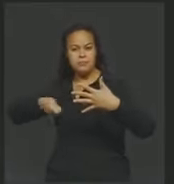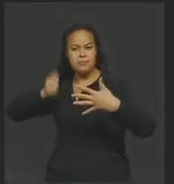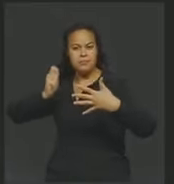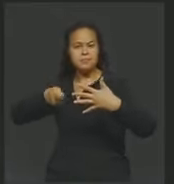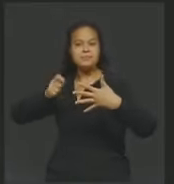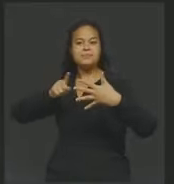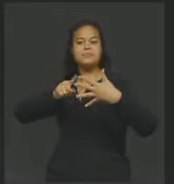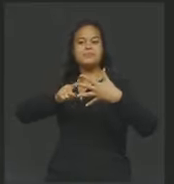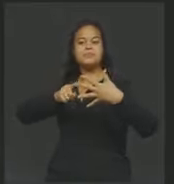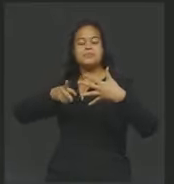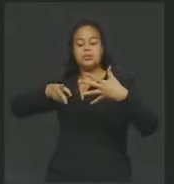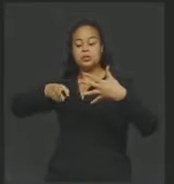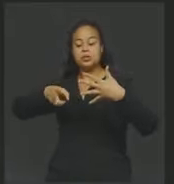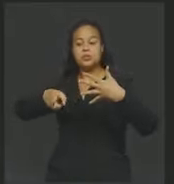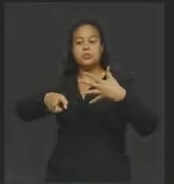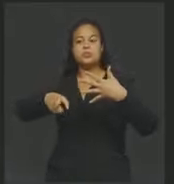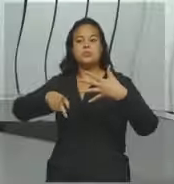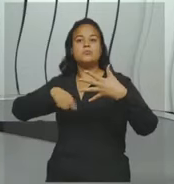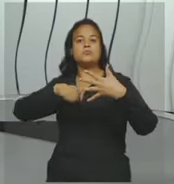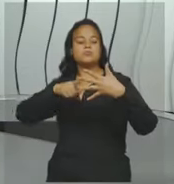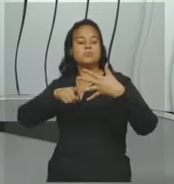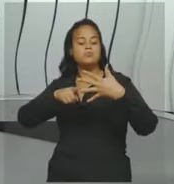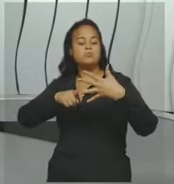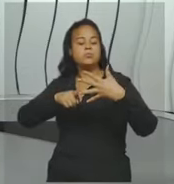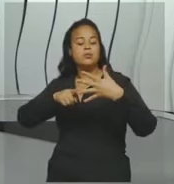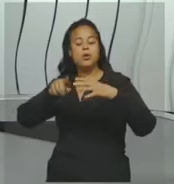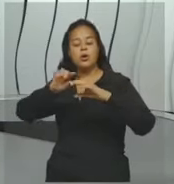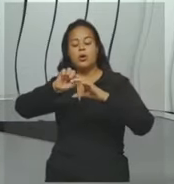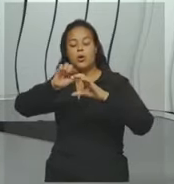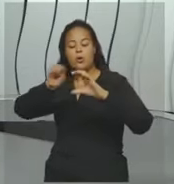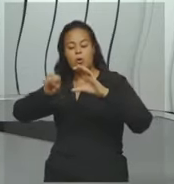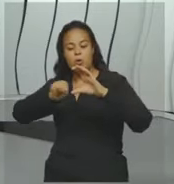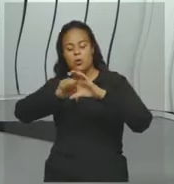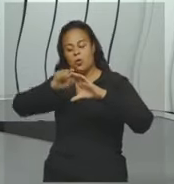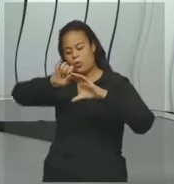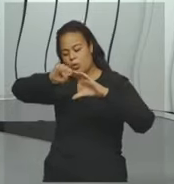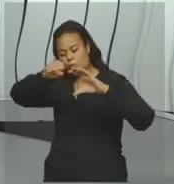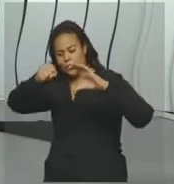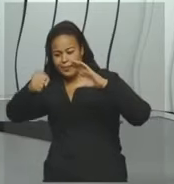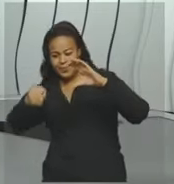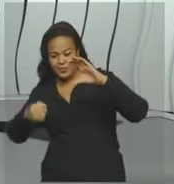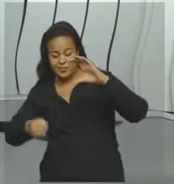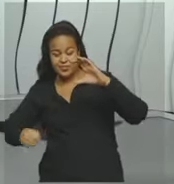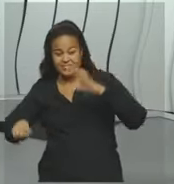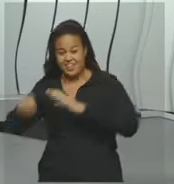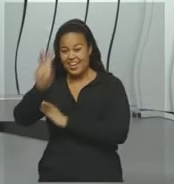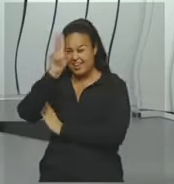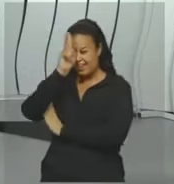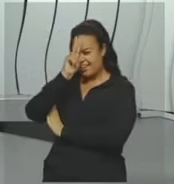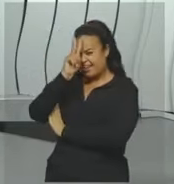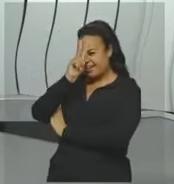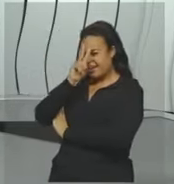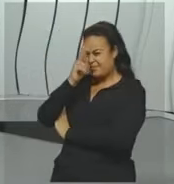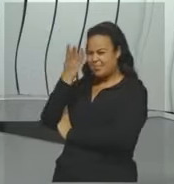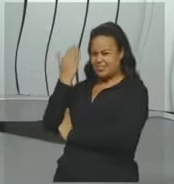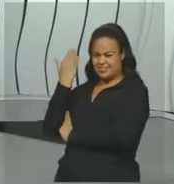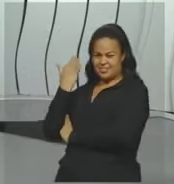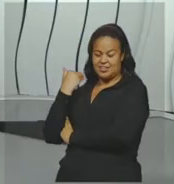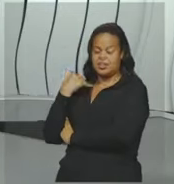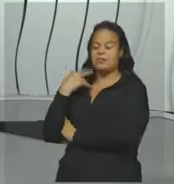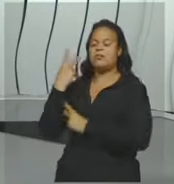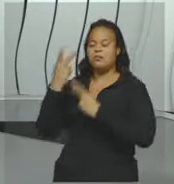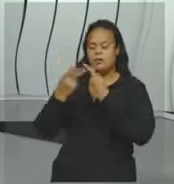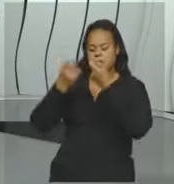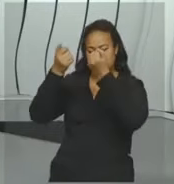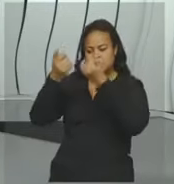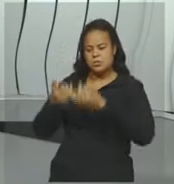o foco da aula anterior foi em alavancas. Falamos bastante aí de alavancas, falamos nos